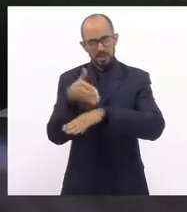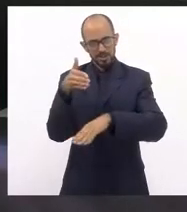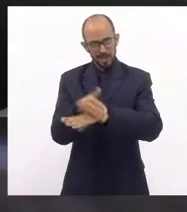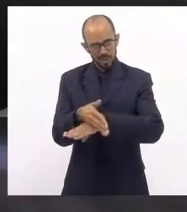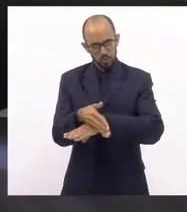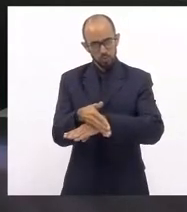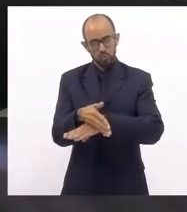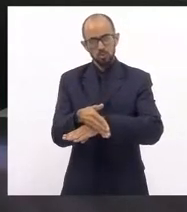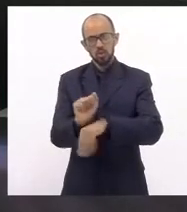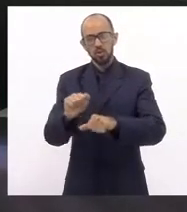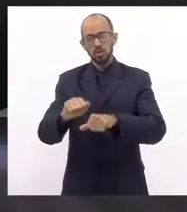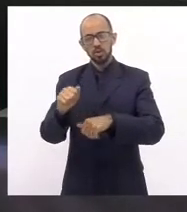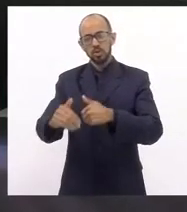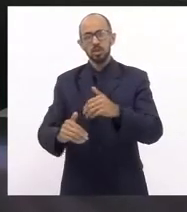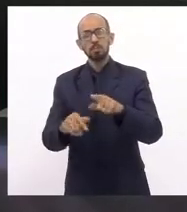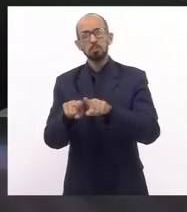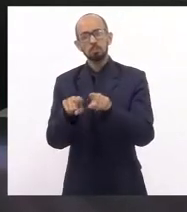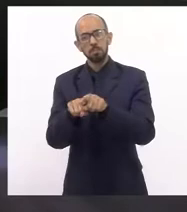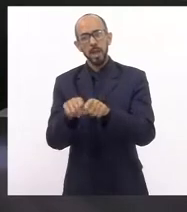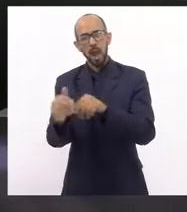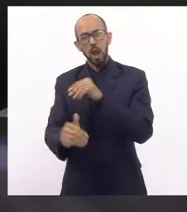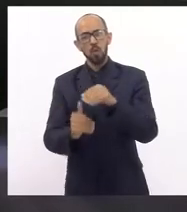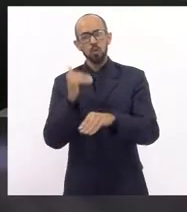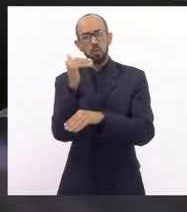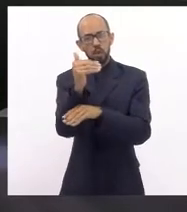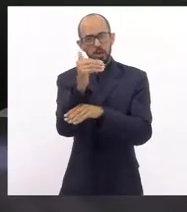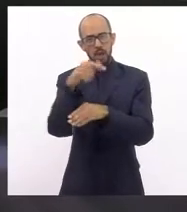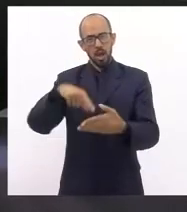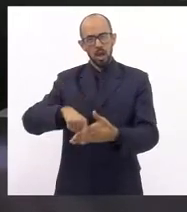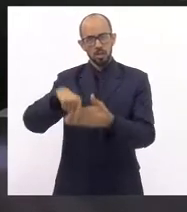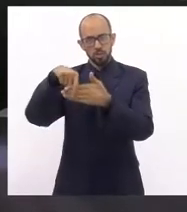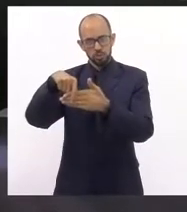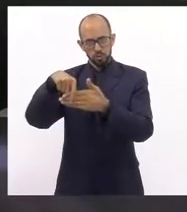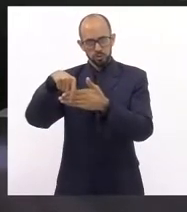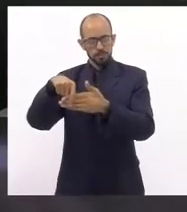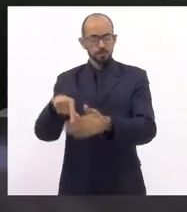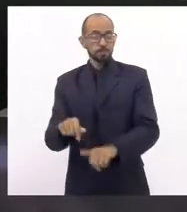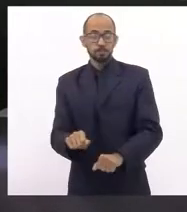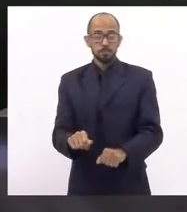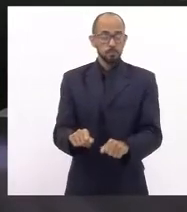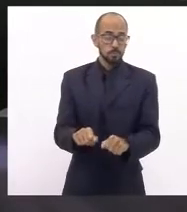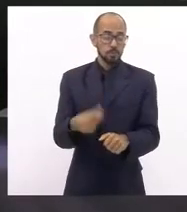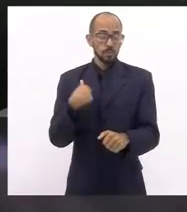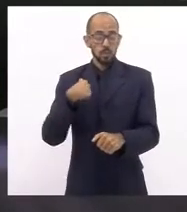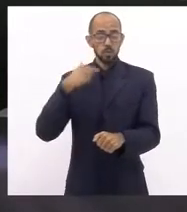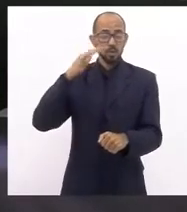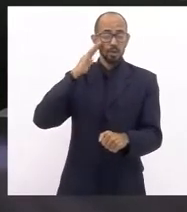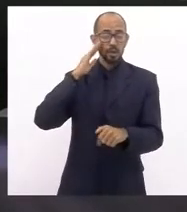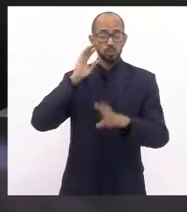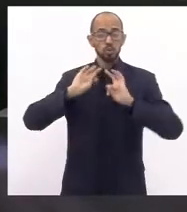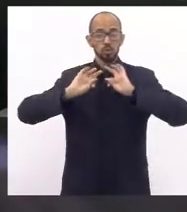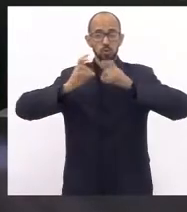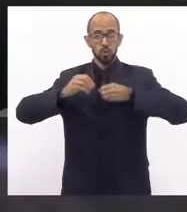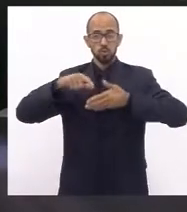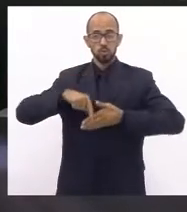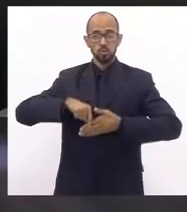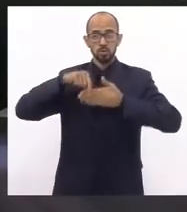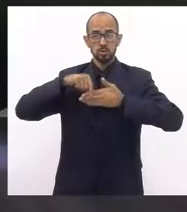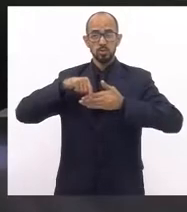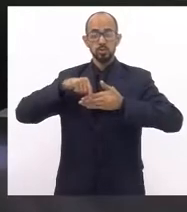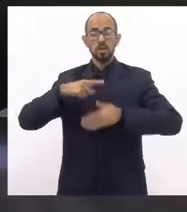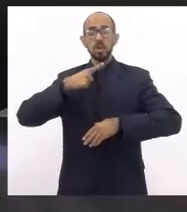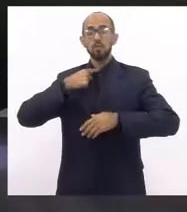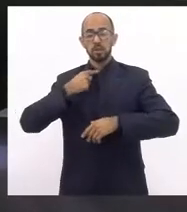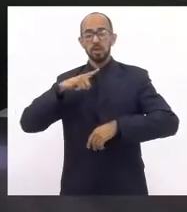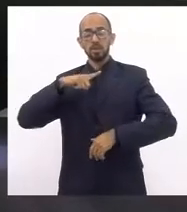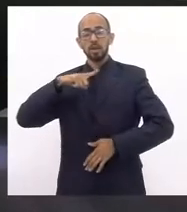acesso e de autoridade. Então, eu, como líder, eu entendo que todos, né, que são líderes, eles anseiam por isso. E